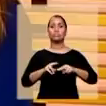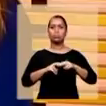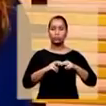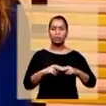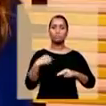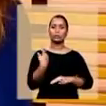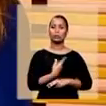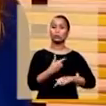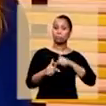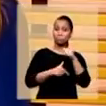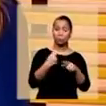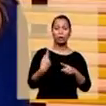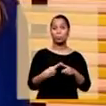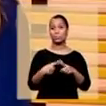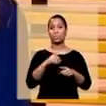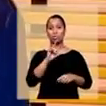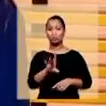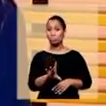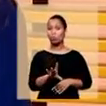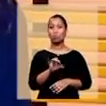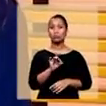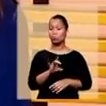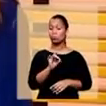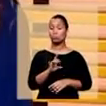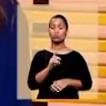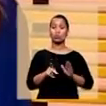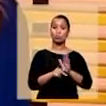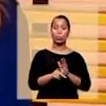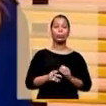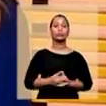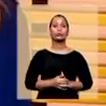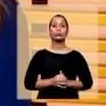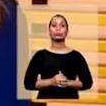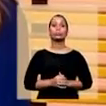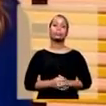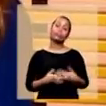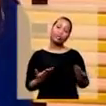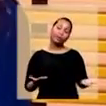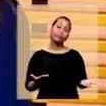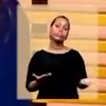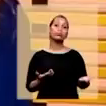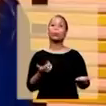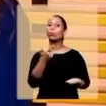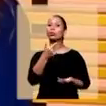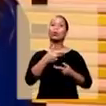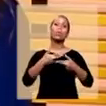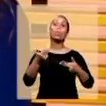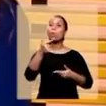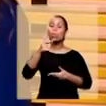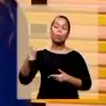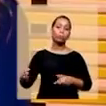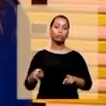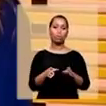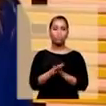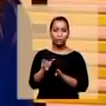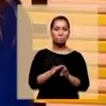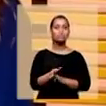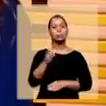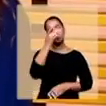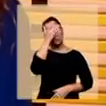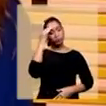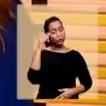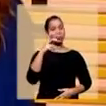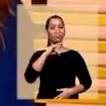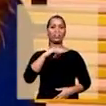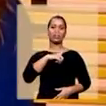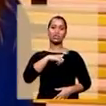do nosso trabalho, porque não é só operacional, né? E qualquer outra orientação, e a população